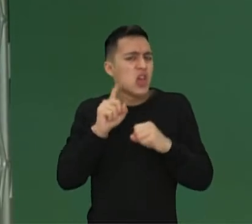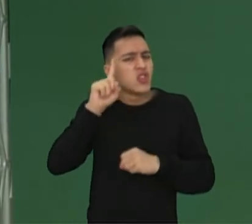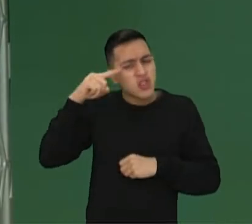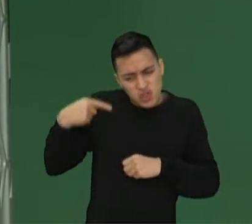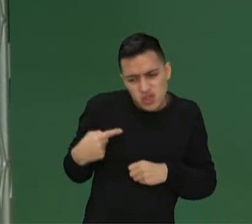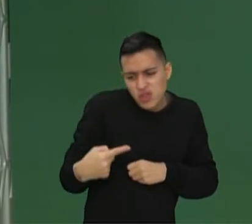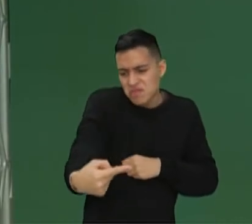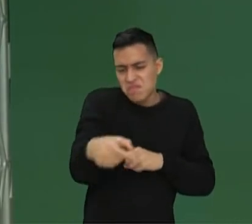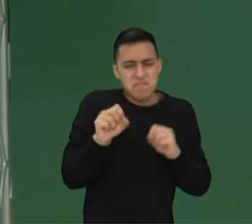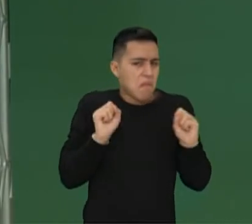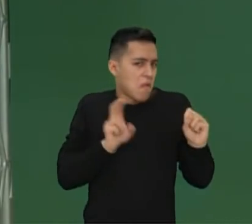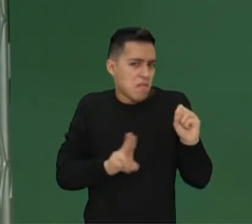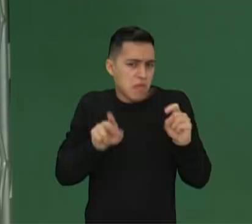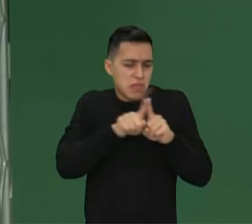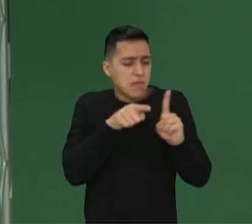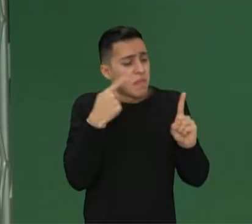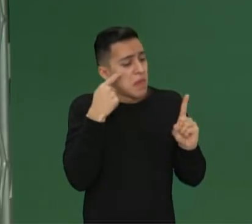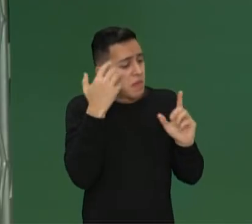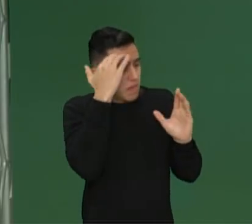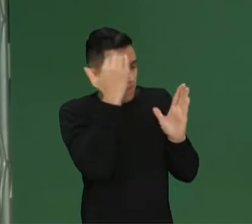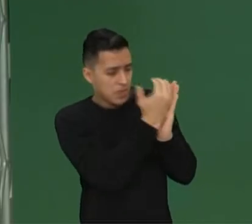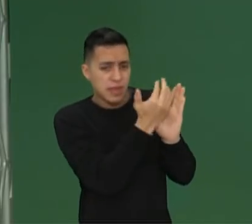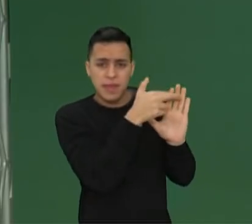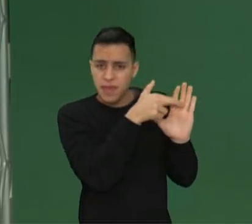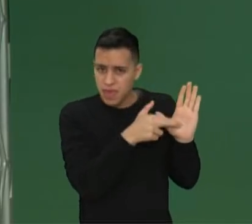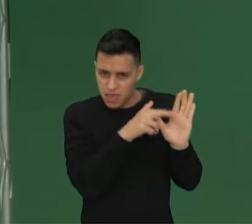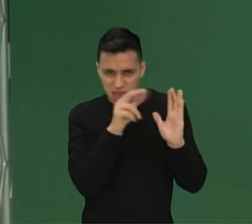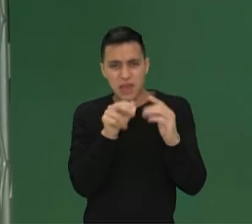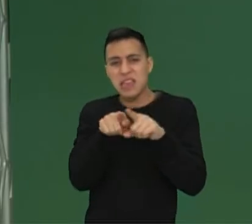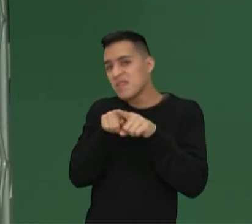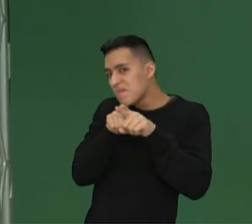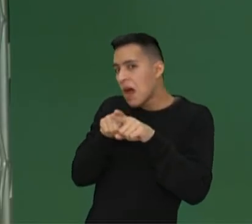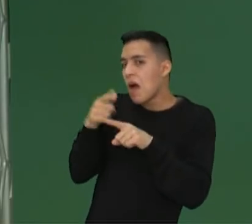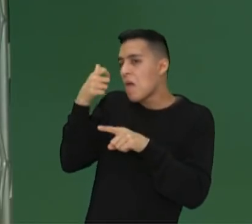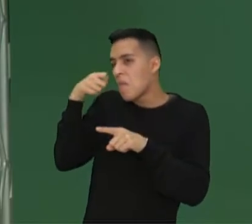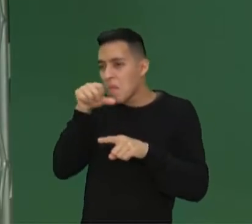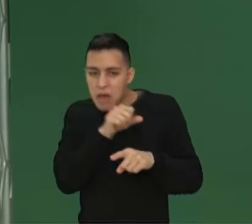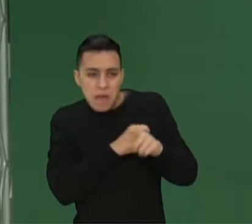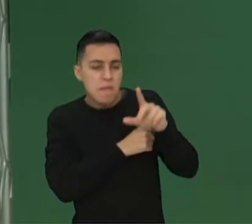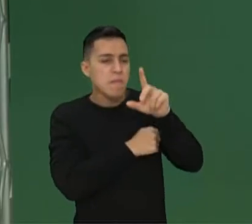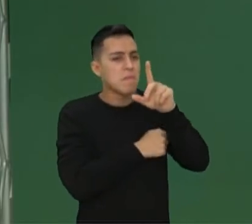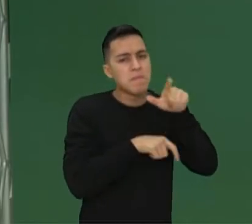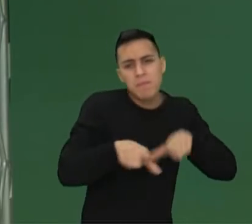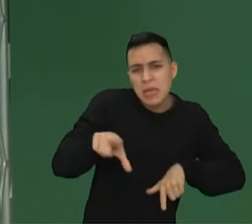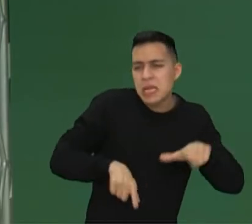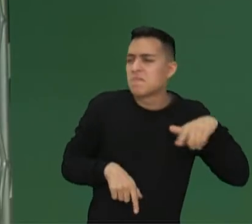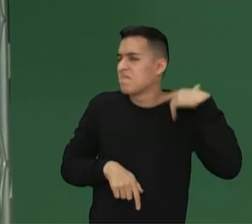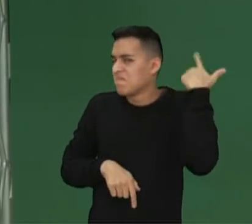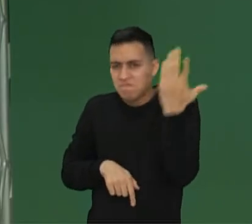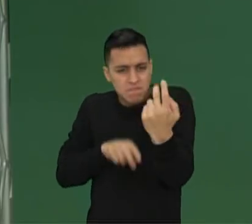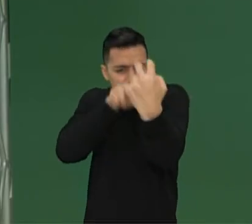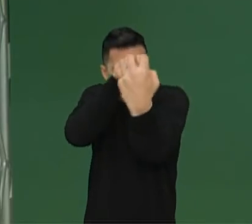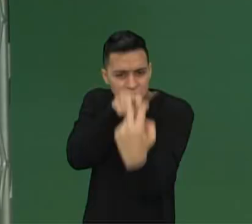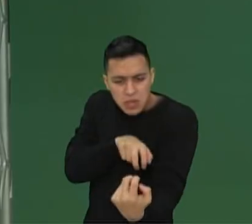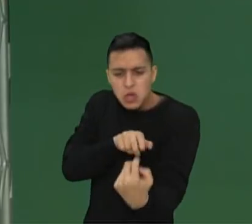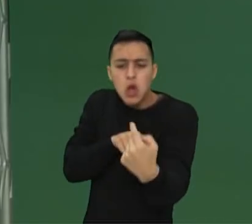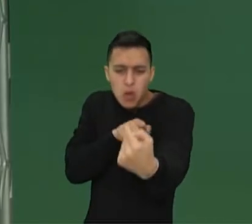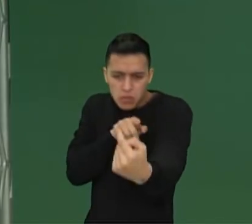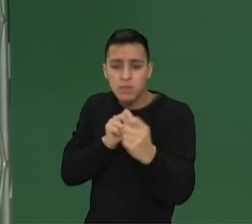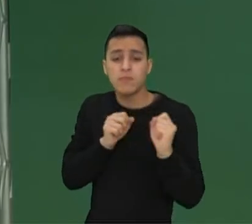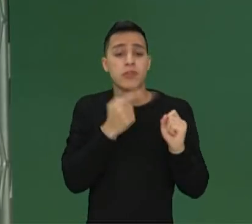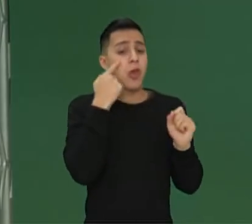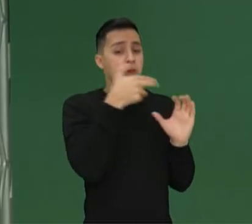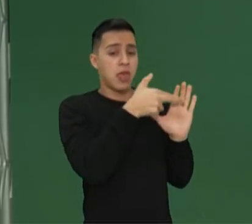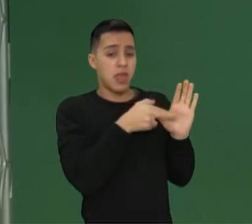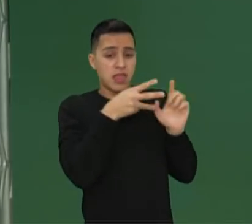a dia, na escola, em casa, né? Com seu irmão, seu pai, sua mãe, seu primo, com quem você estiver jogando aí. Nada impede isso. É uma